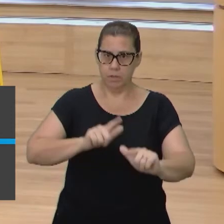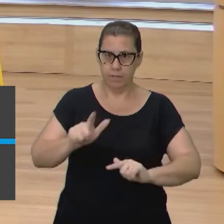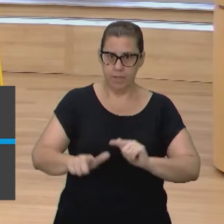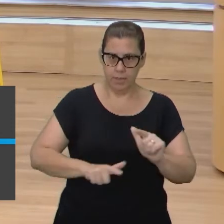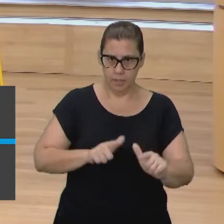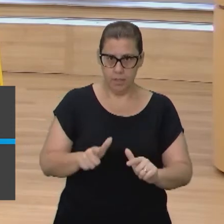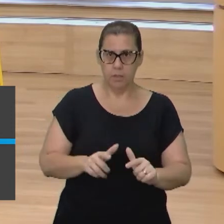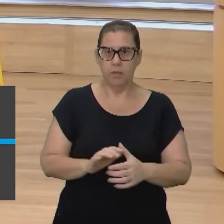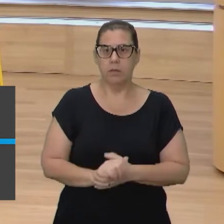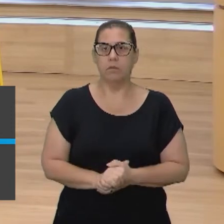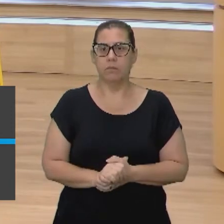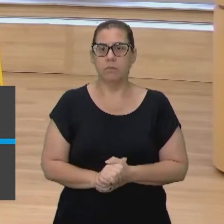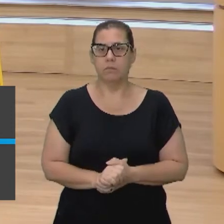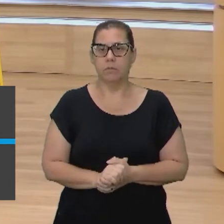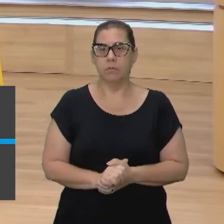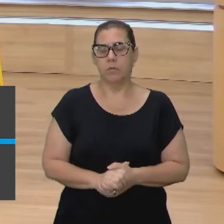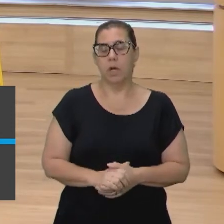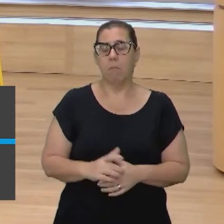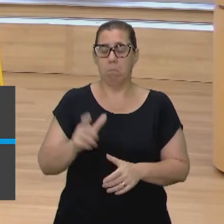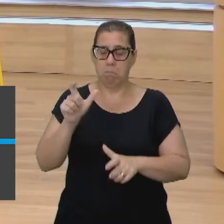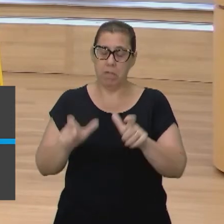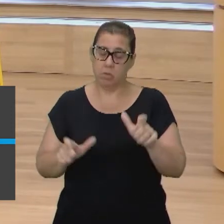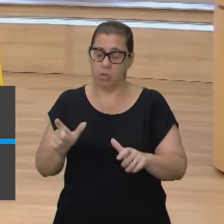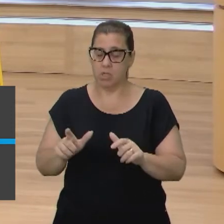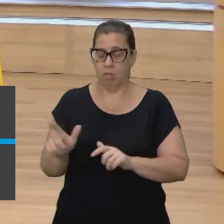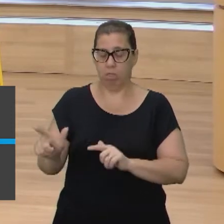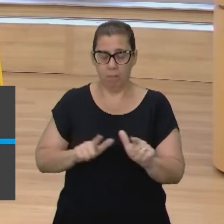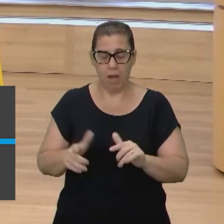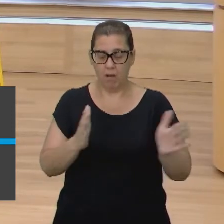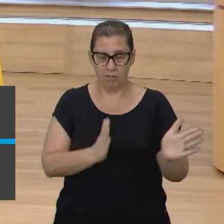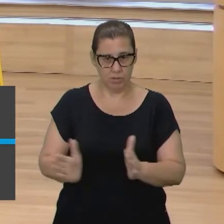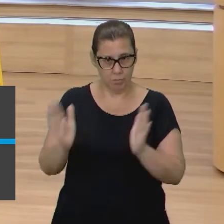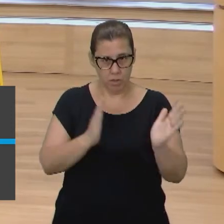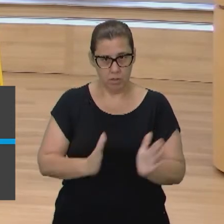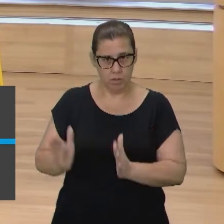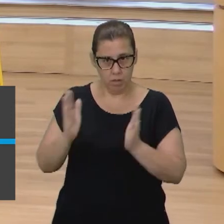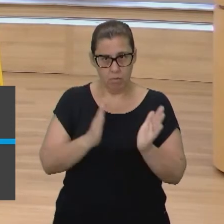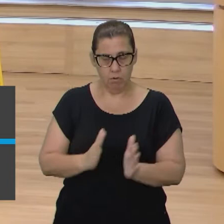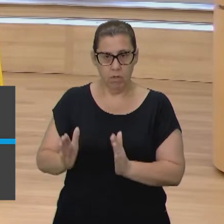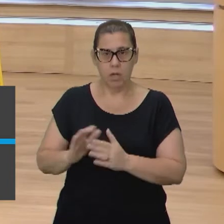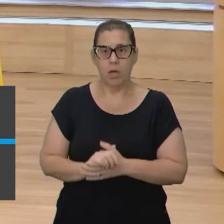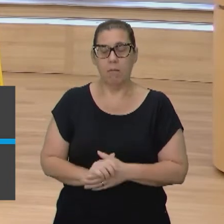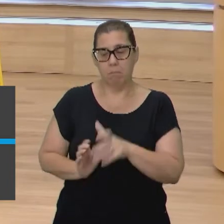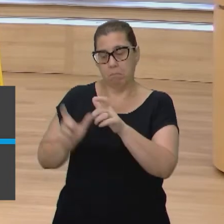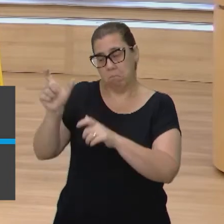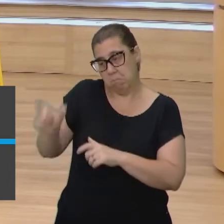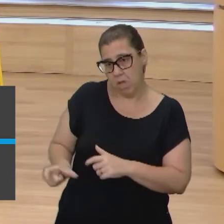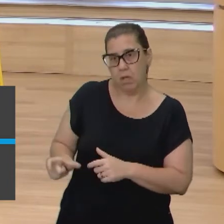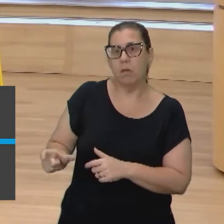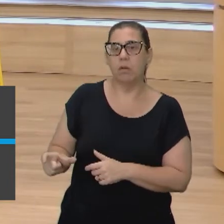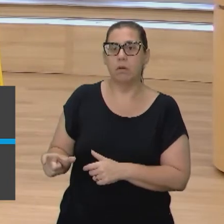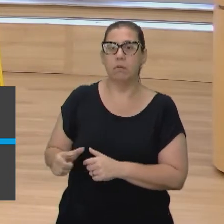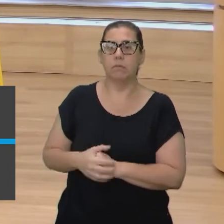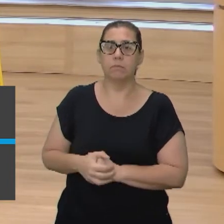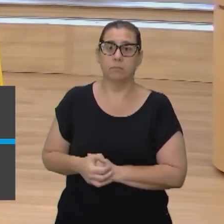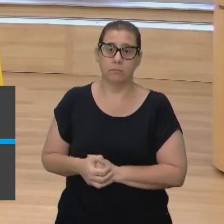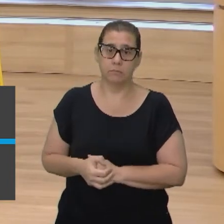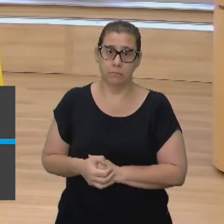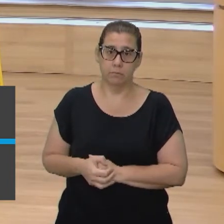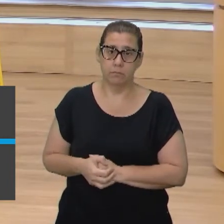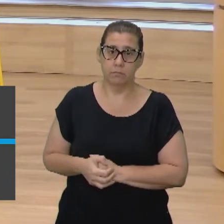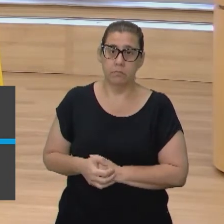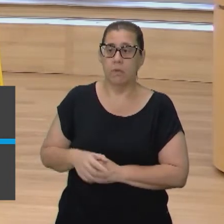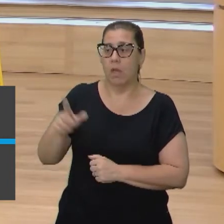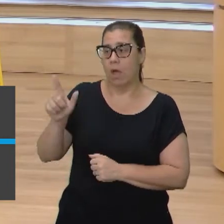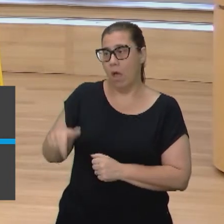que é o fordista, o taylorista, né? Esse trabalhador ele é um apêndice da